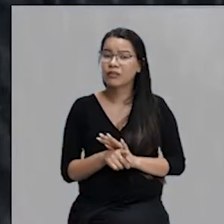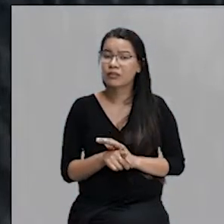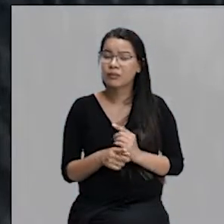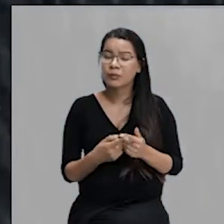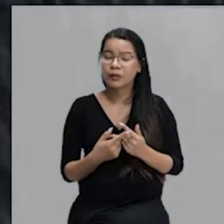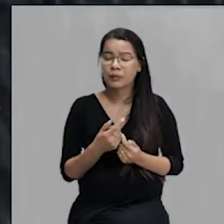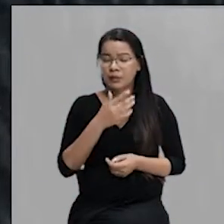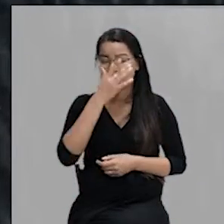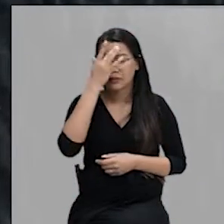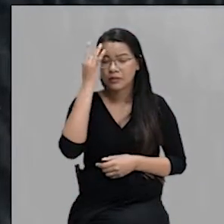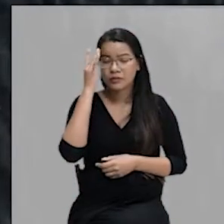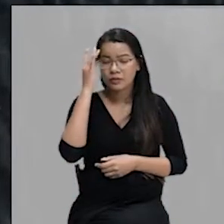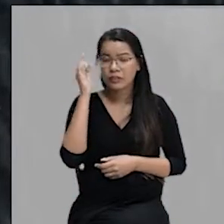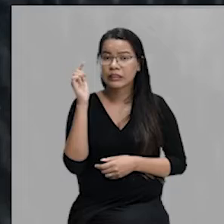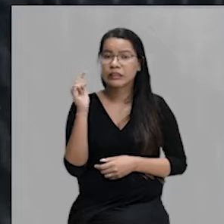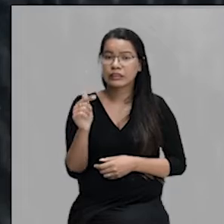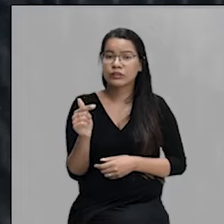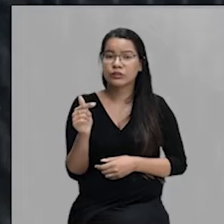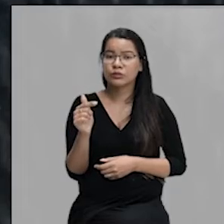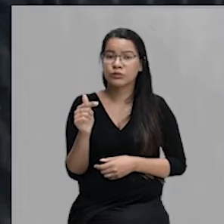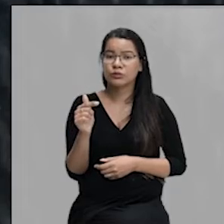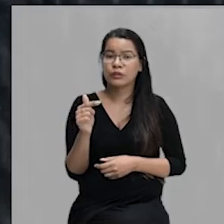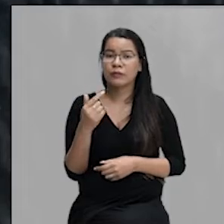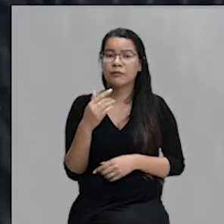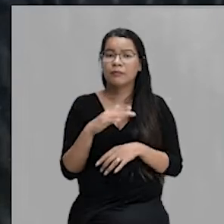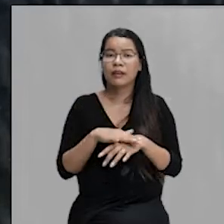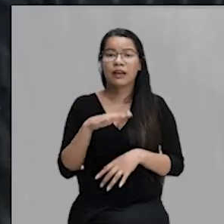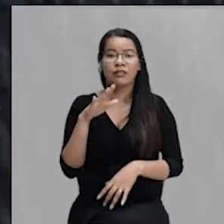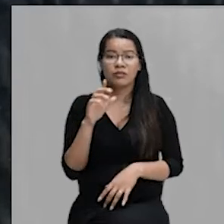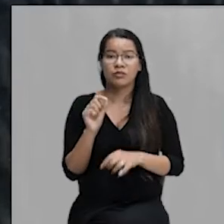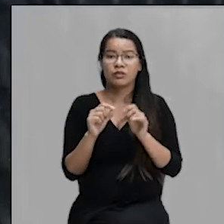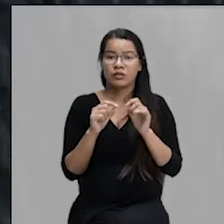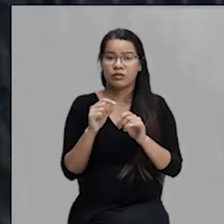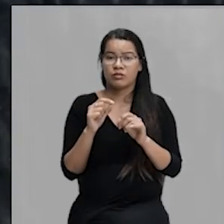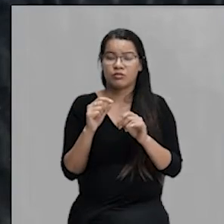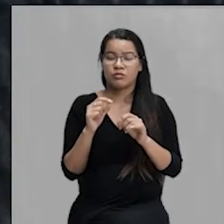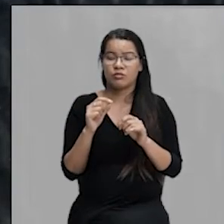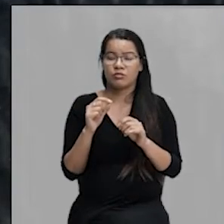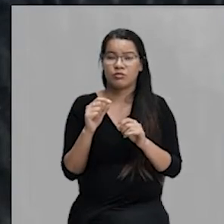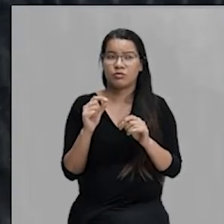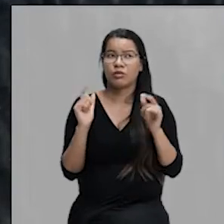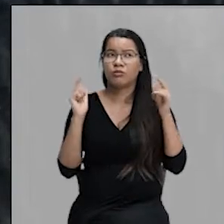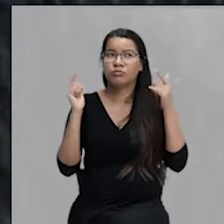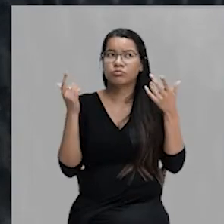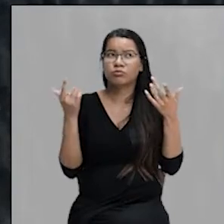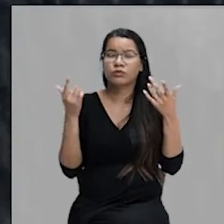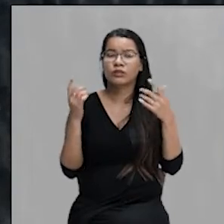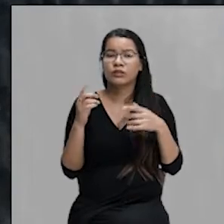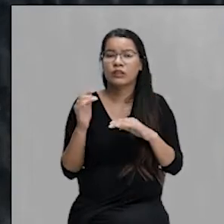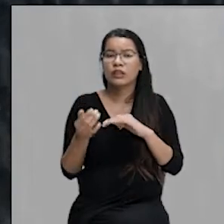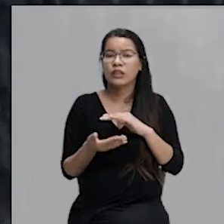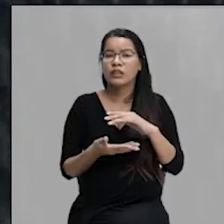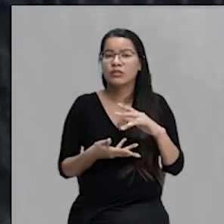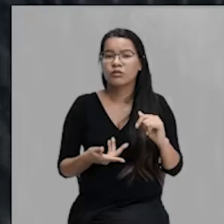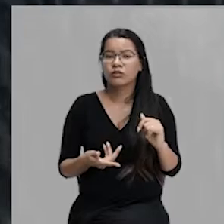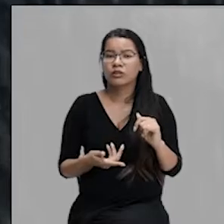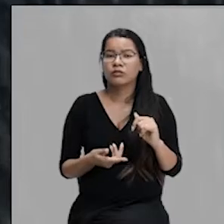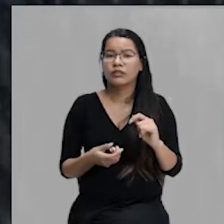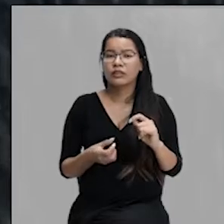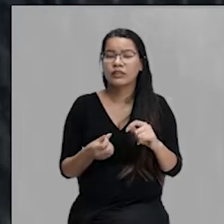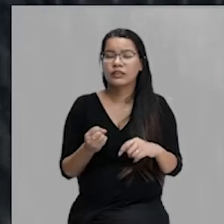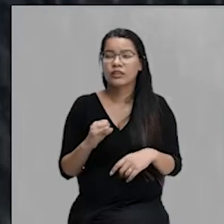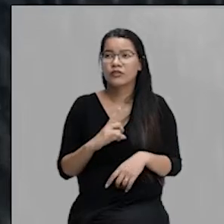para muita gente isso fere a soberania nacional. É como se existisse um tipo de legislação ou